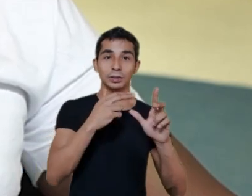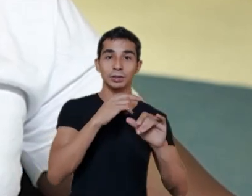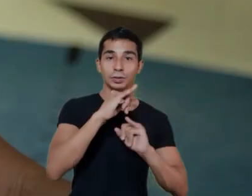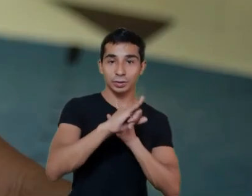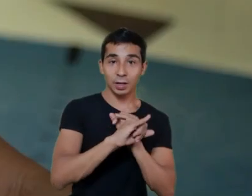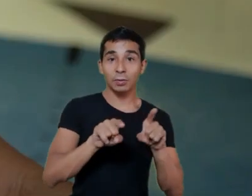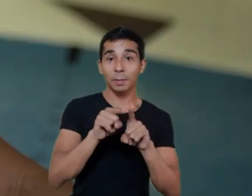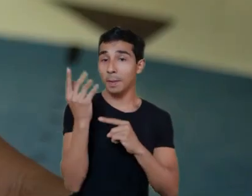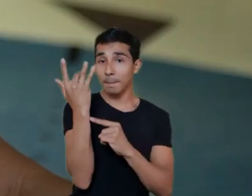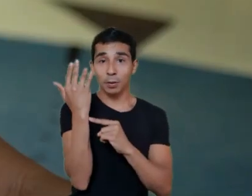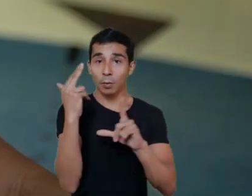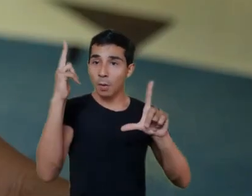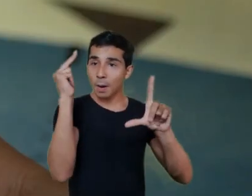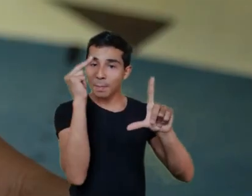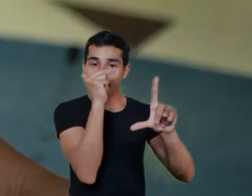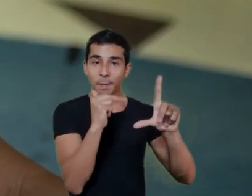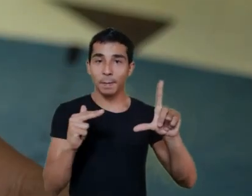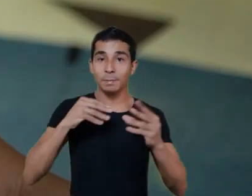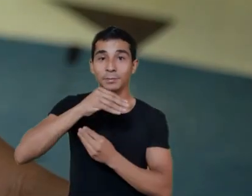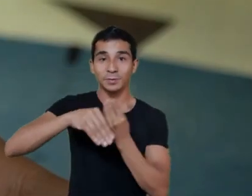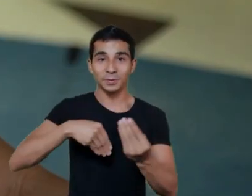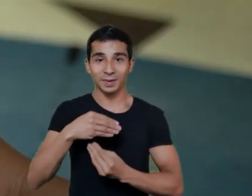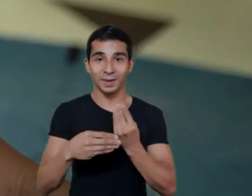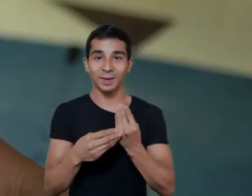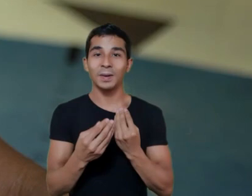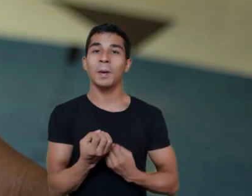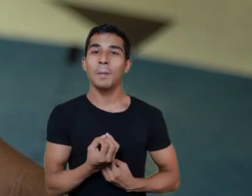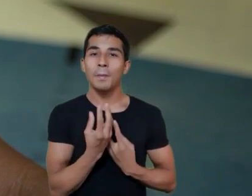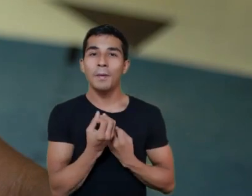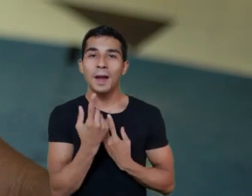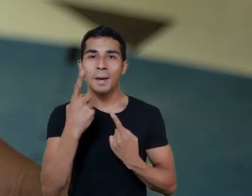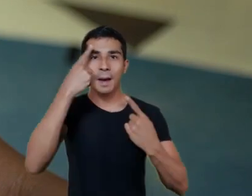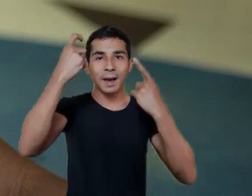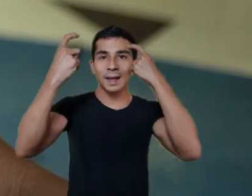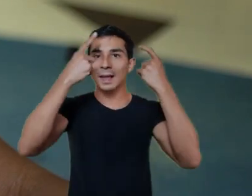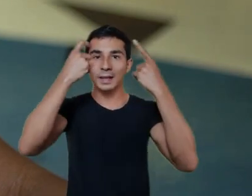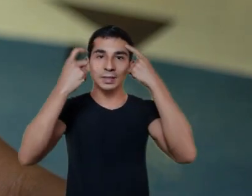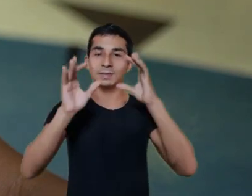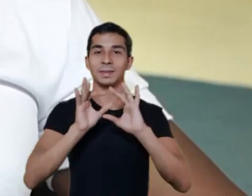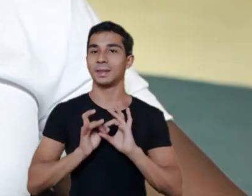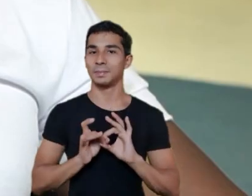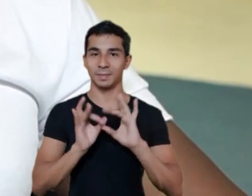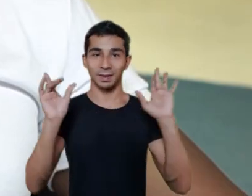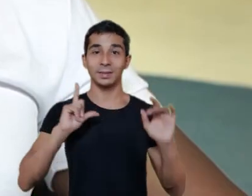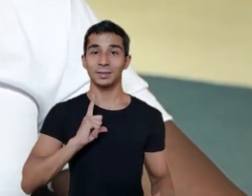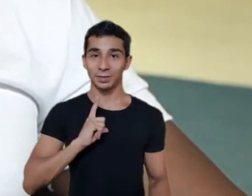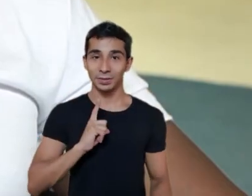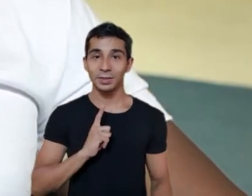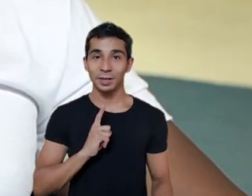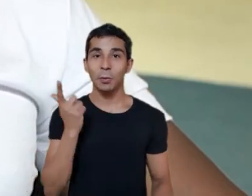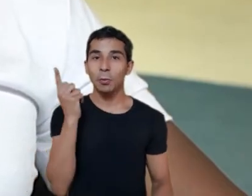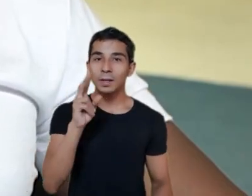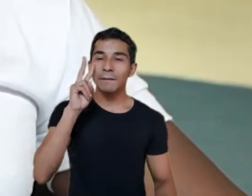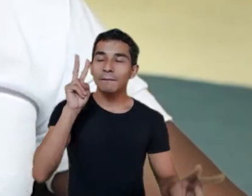digital. Tínhamos a liberdade de vivenciar cada poema e de revisitar o insight criativo para